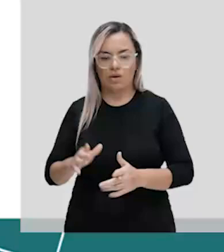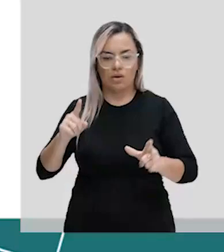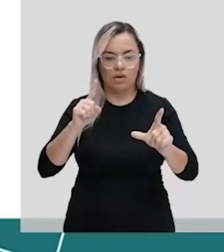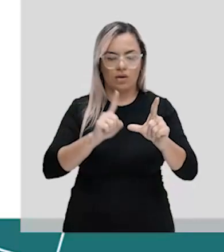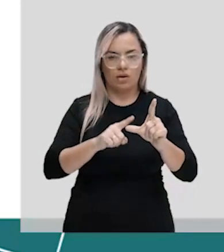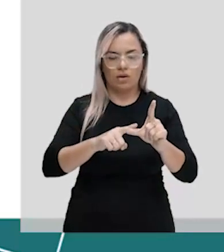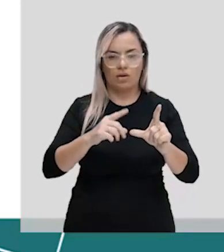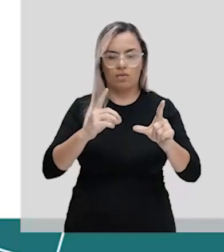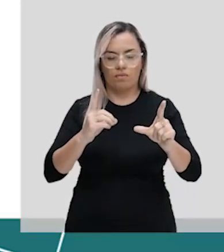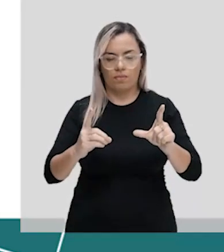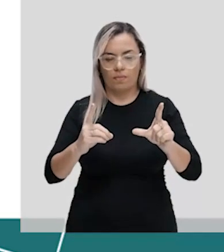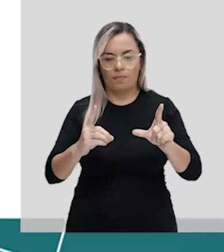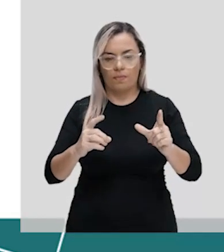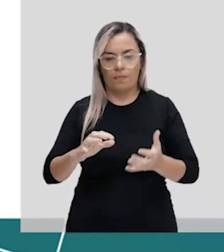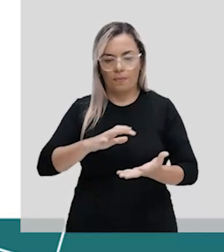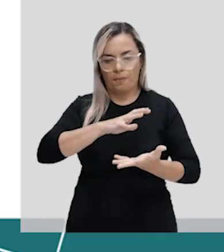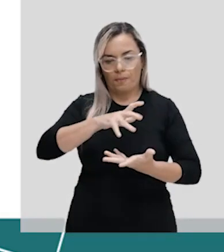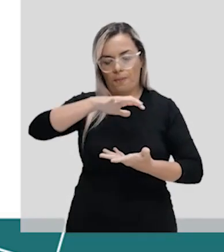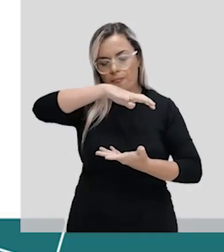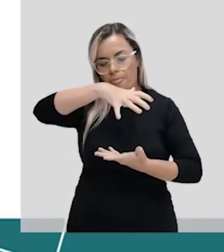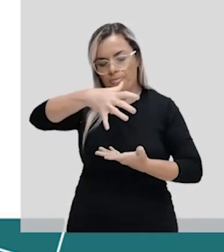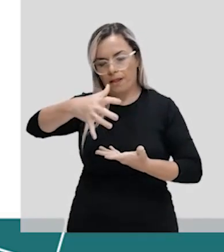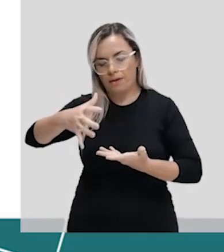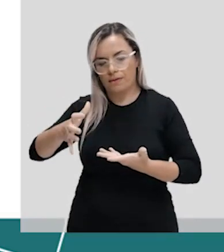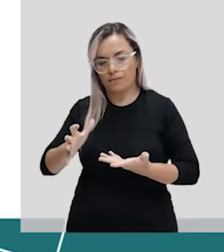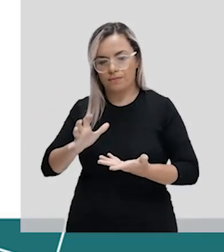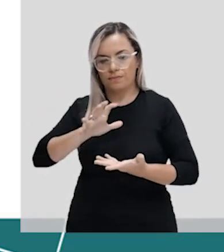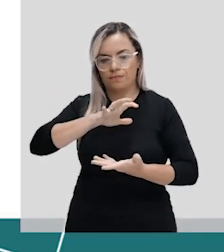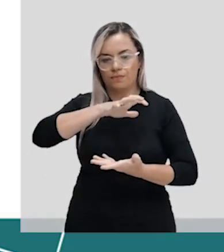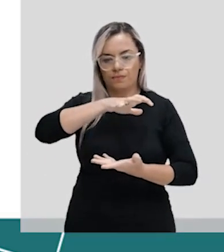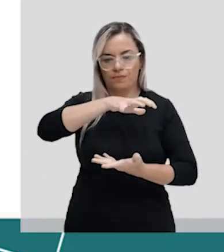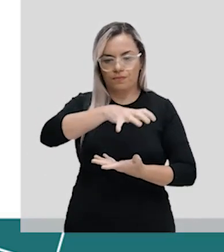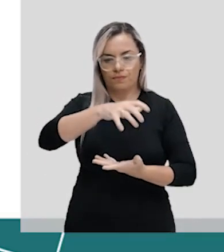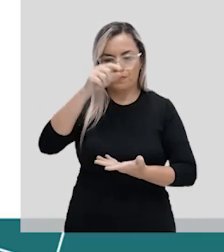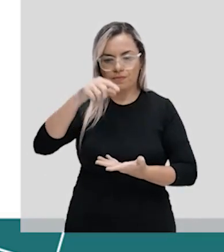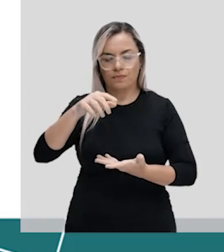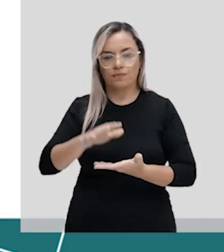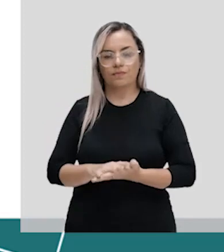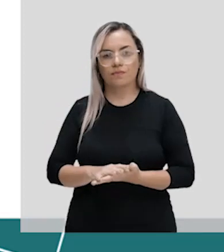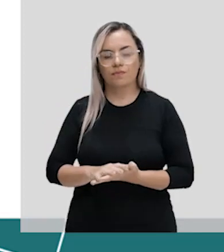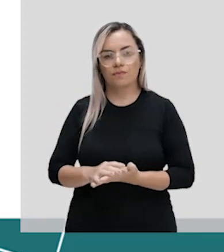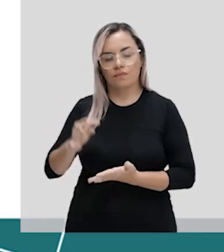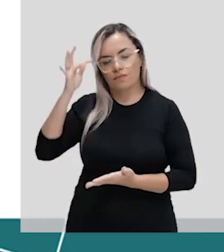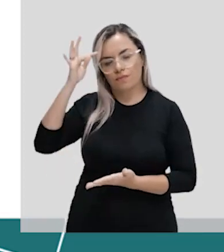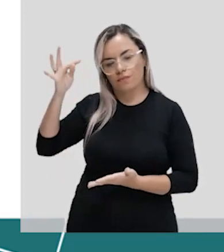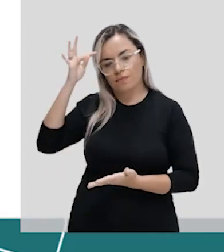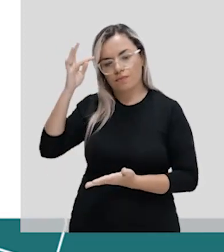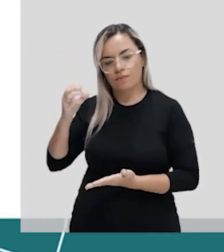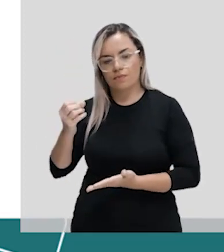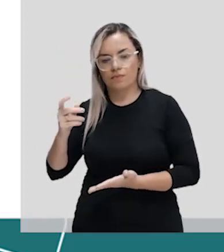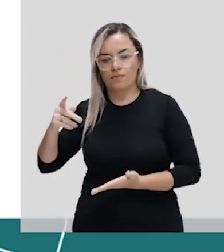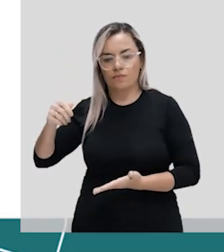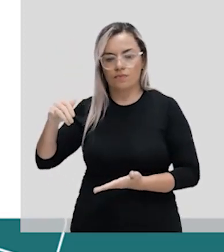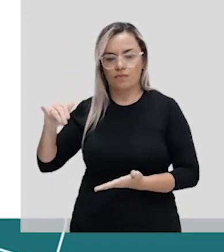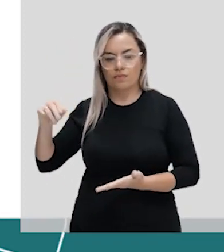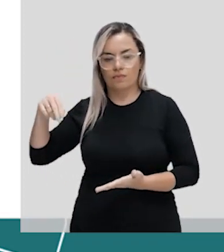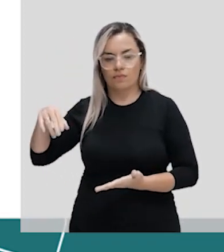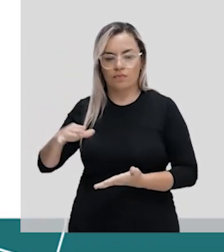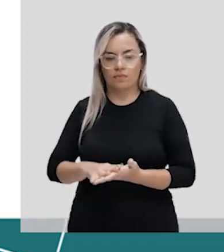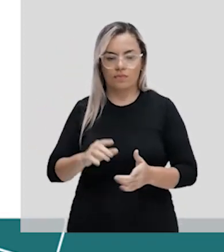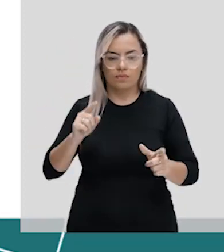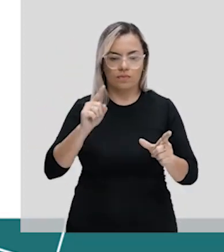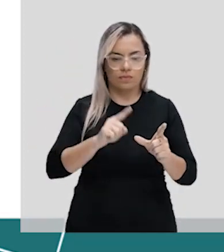D. A atmosfera primitiva, segundo Oparin e Haldane, era constituída por metano,